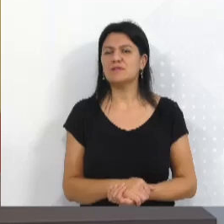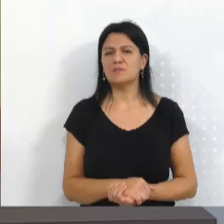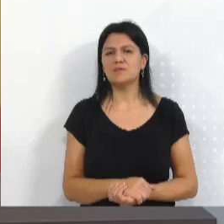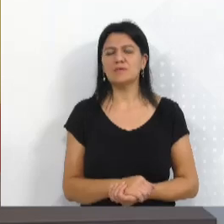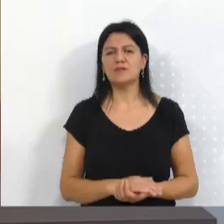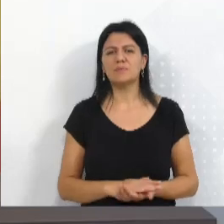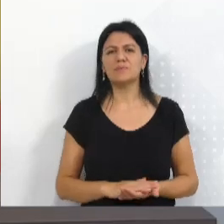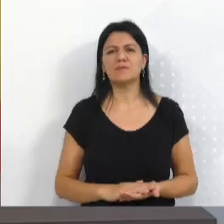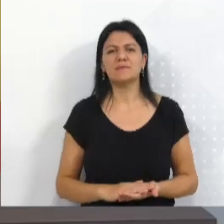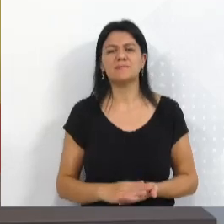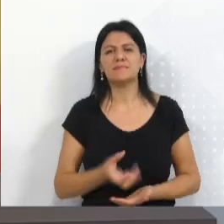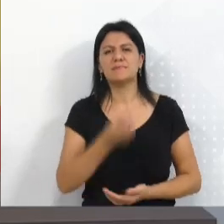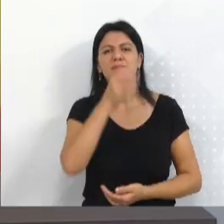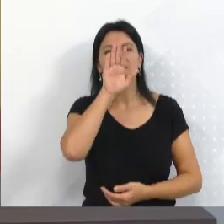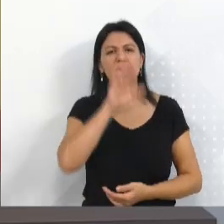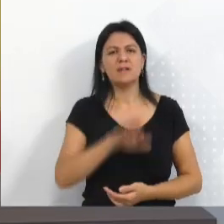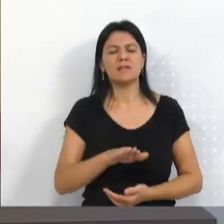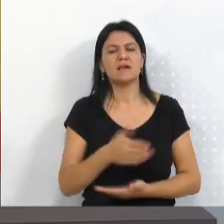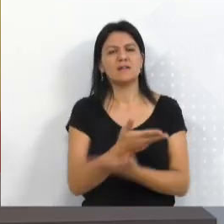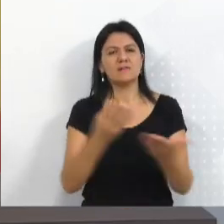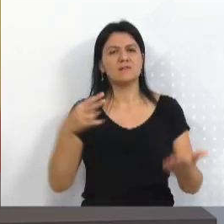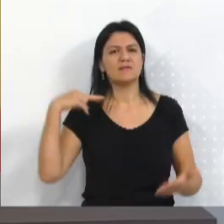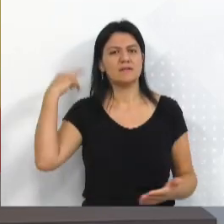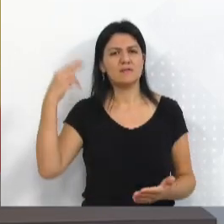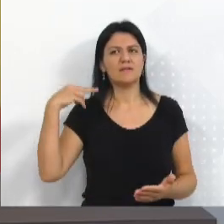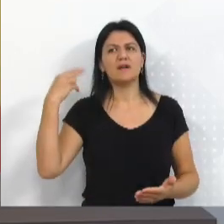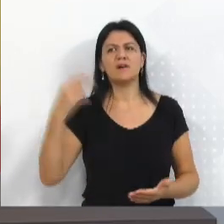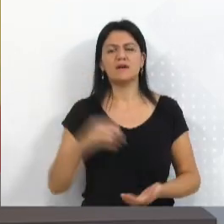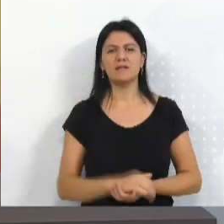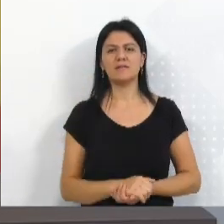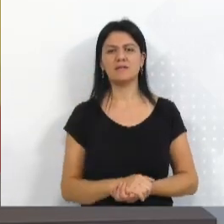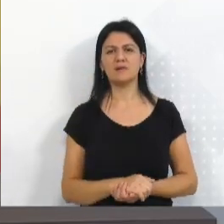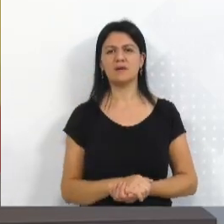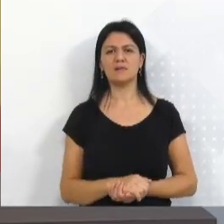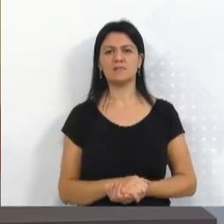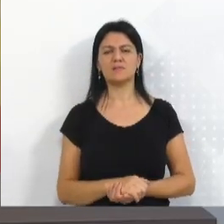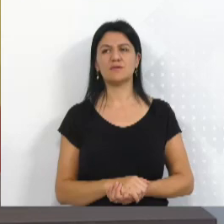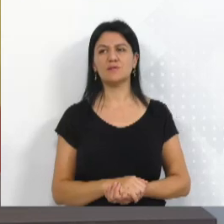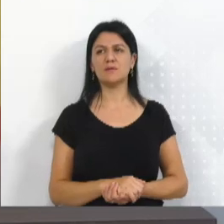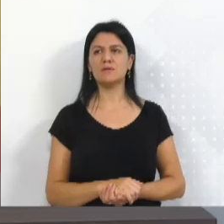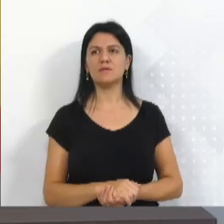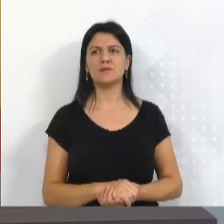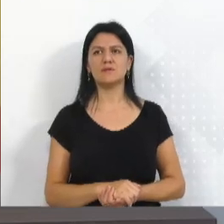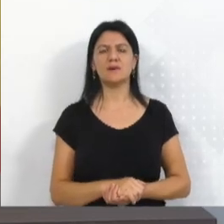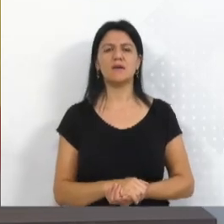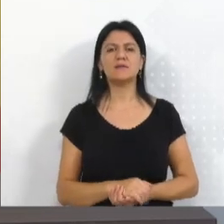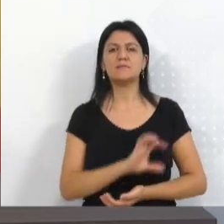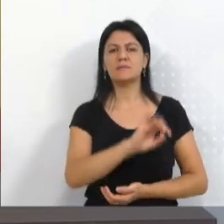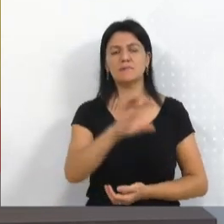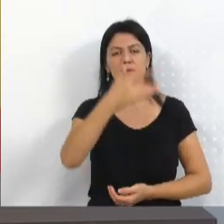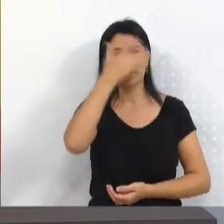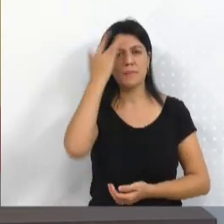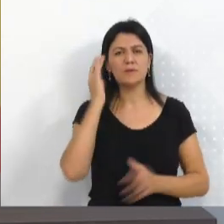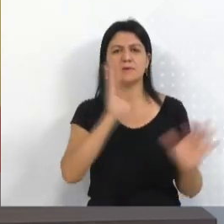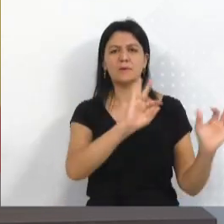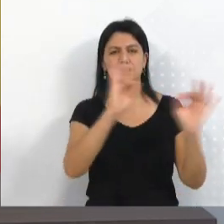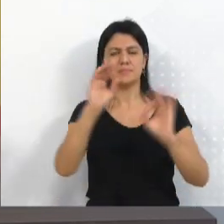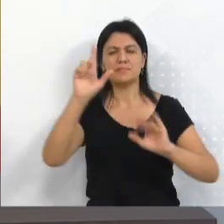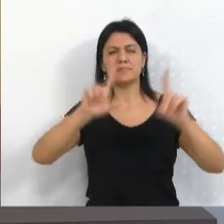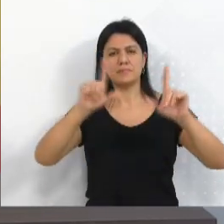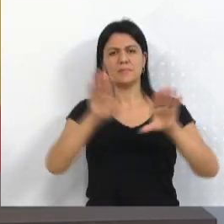Boa tarde a todos os meus colegas vereadores a mesa diretora a plateia o público que nos assiste em casa